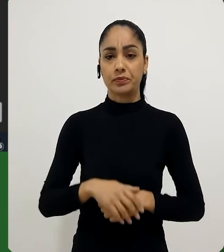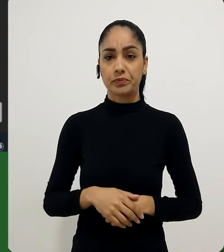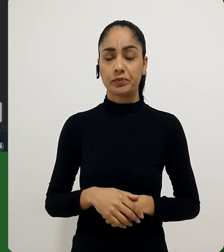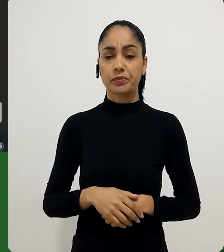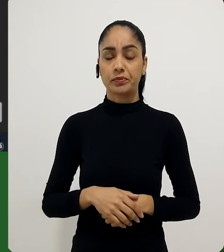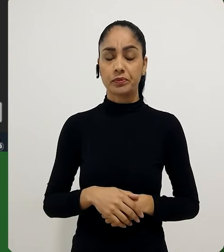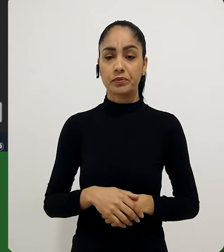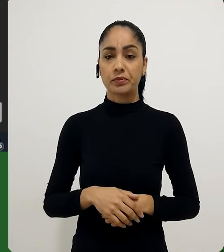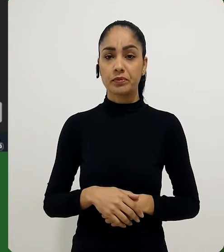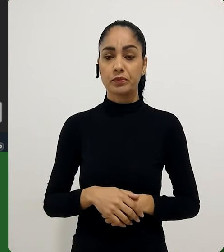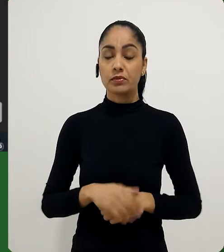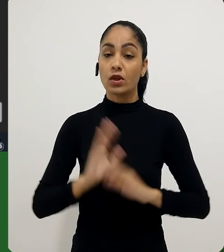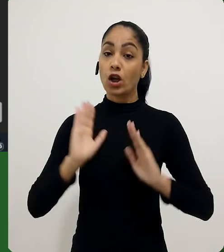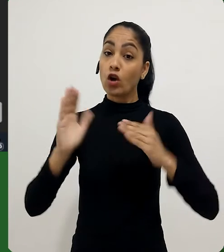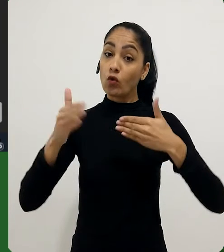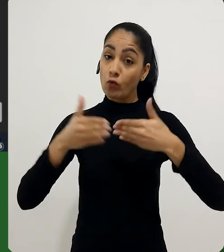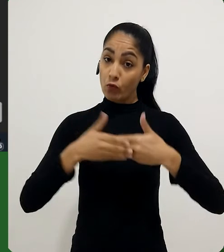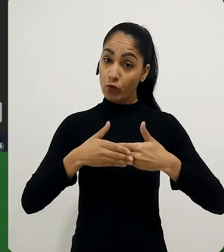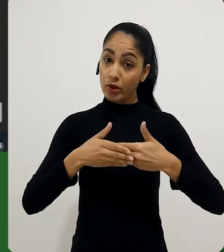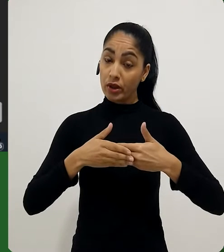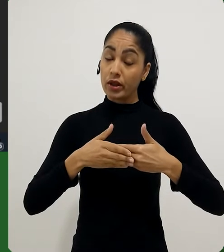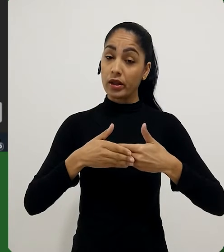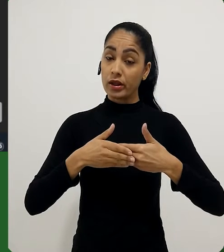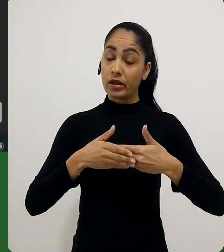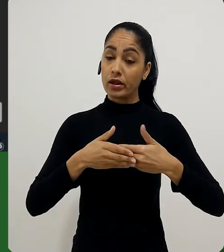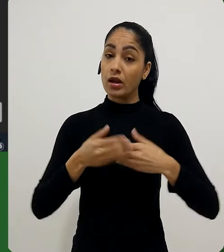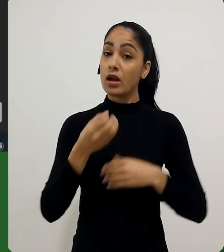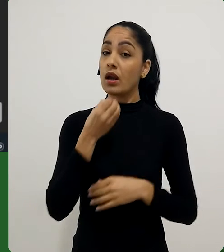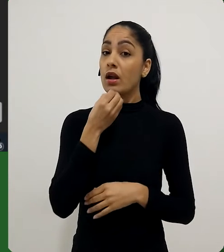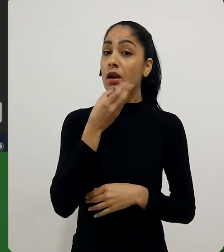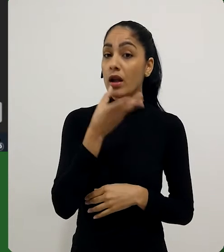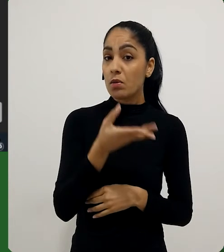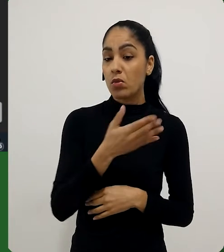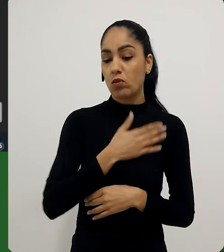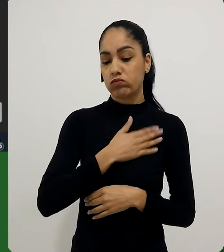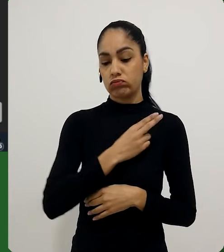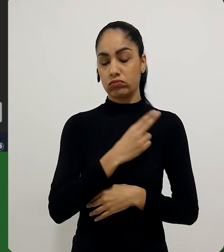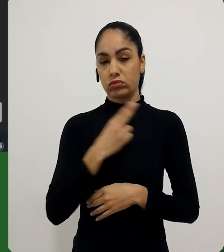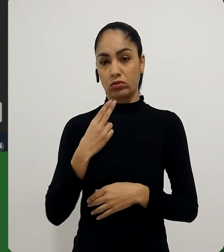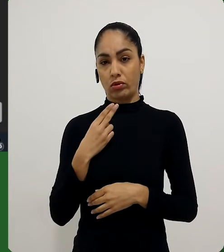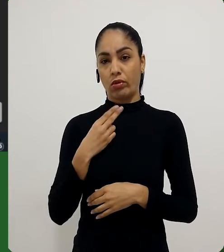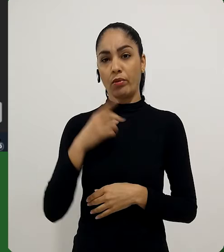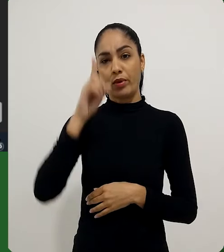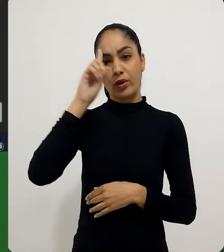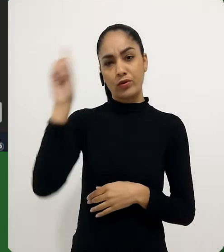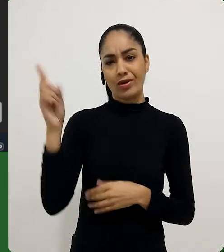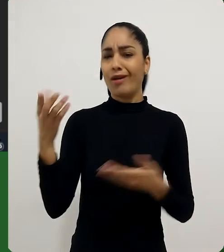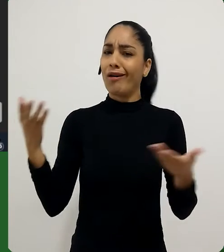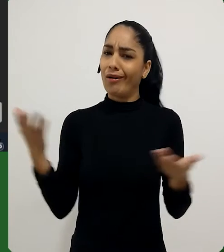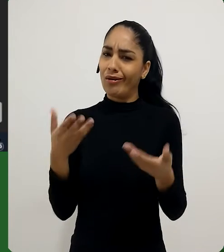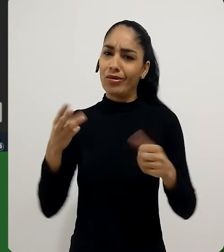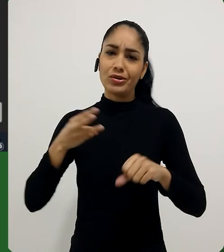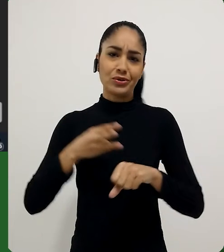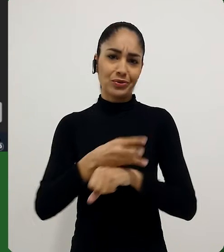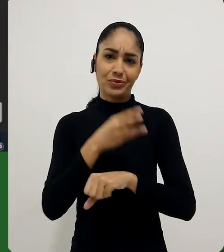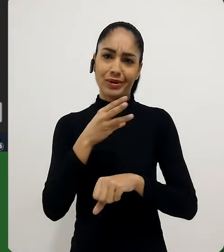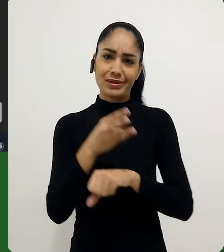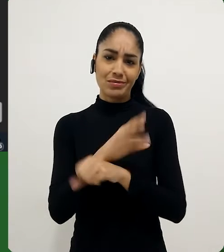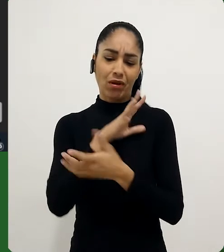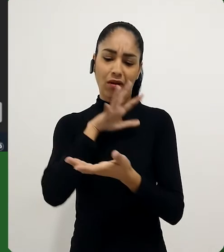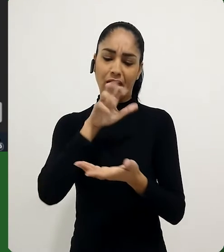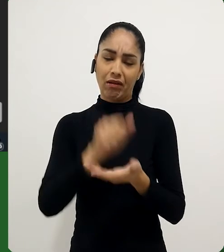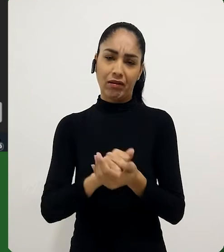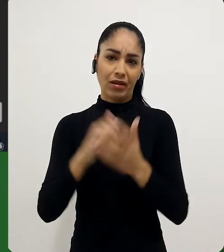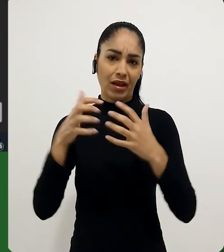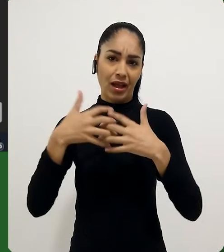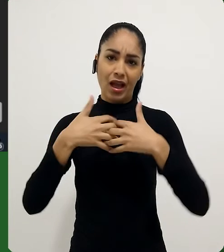ser sucinto. E o fecho, então, é indicado escrever o nome do emissor, né, seguido de data. Mas hoje,